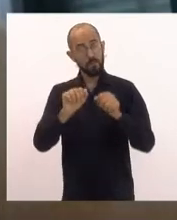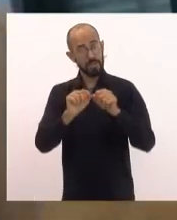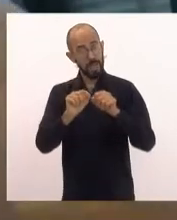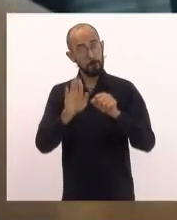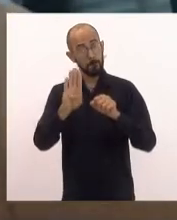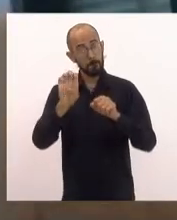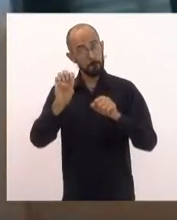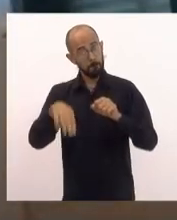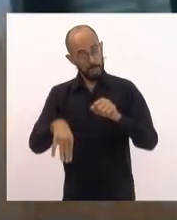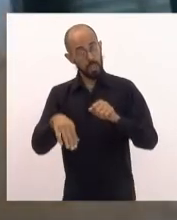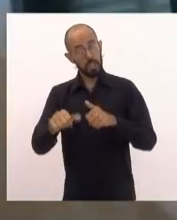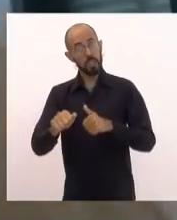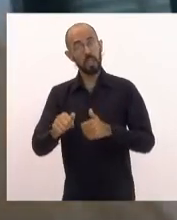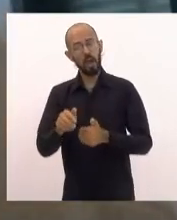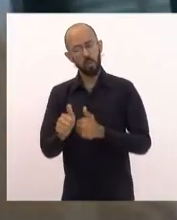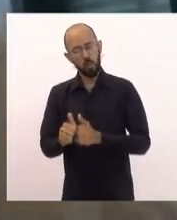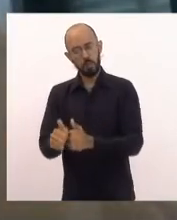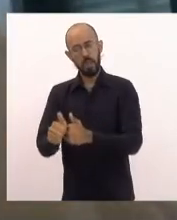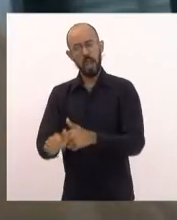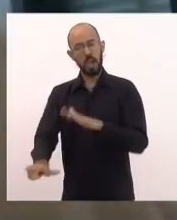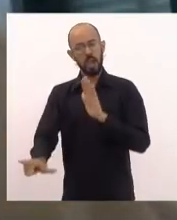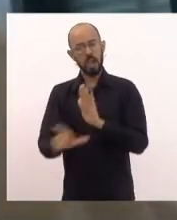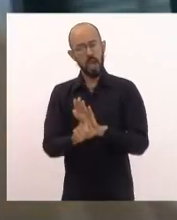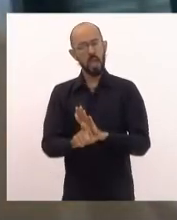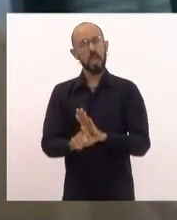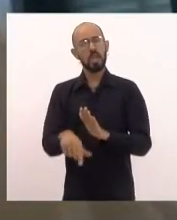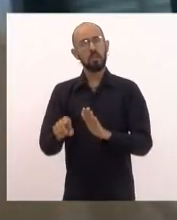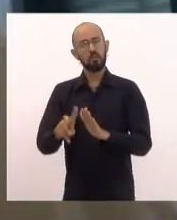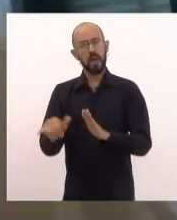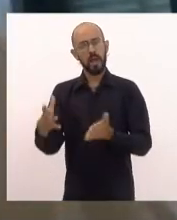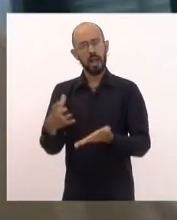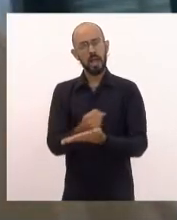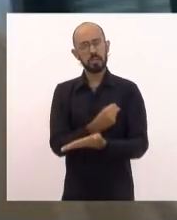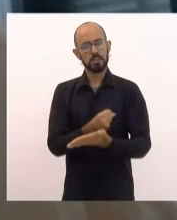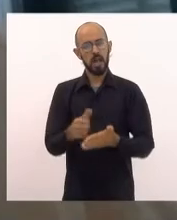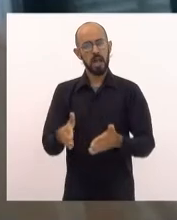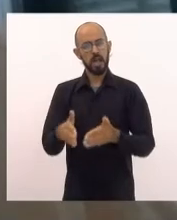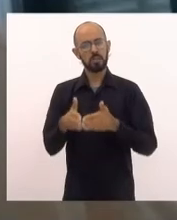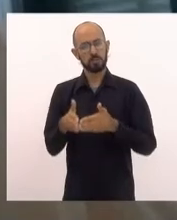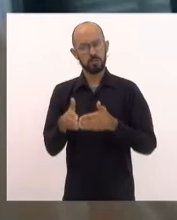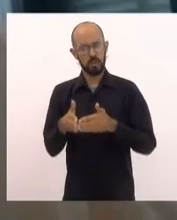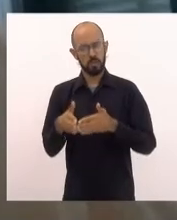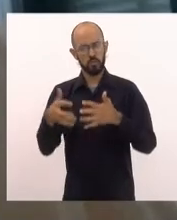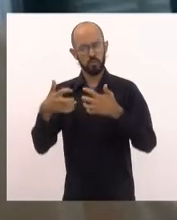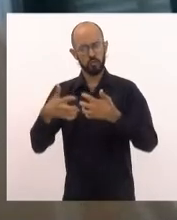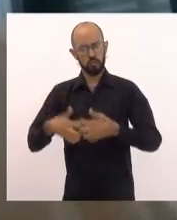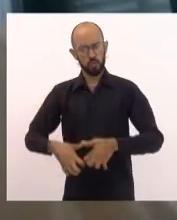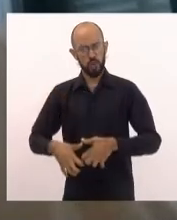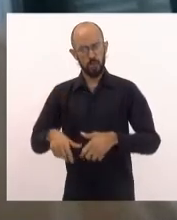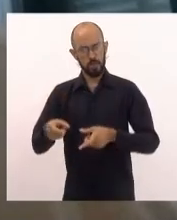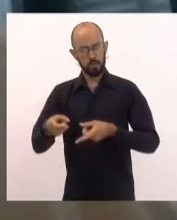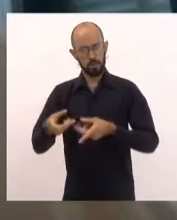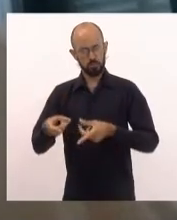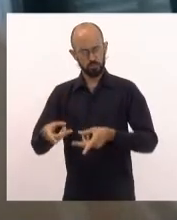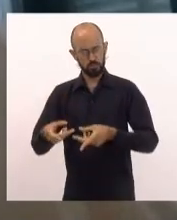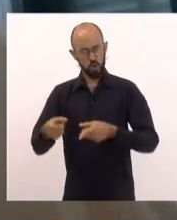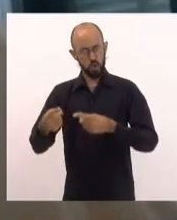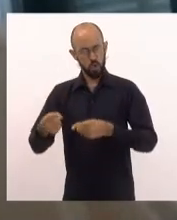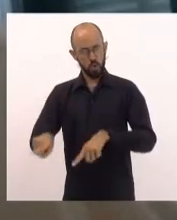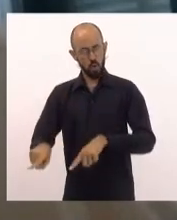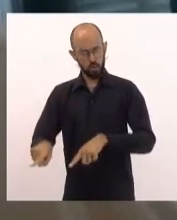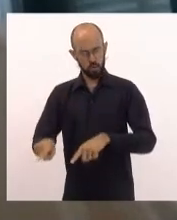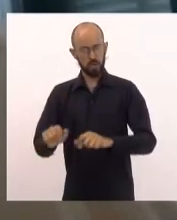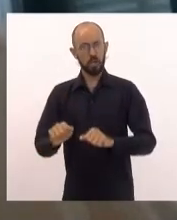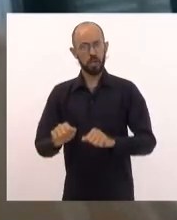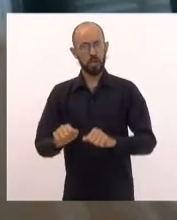lei, em caçar o alvará desse estabelecimento. Contra a impunidade, liberdade abre as